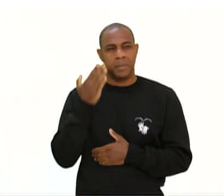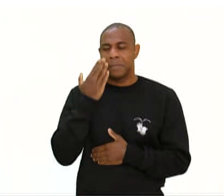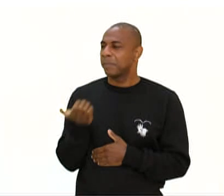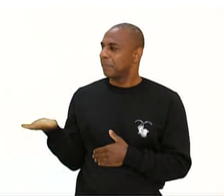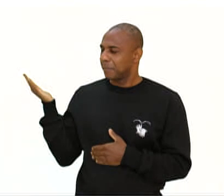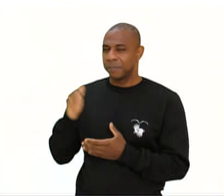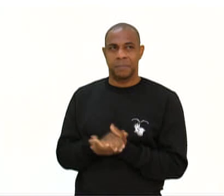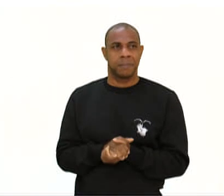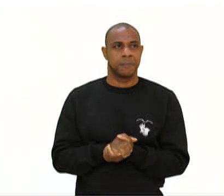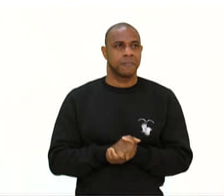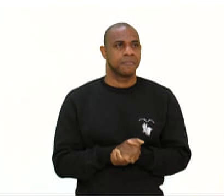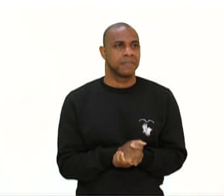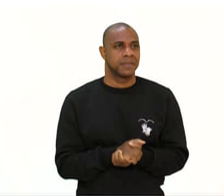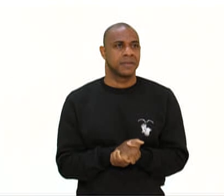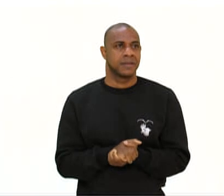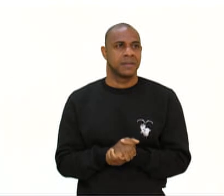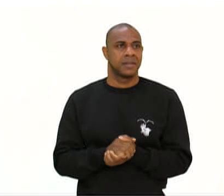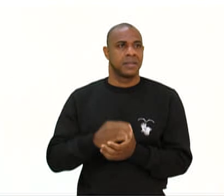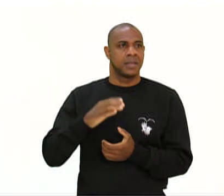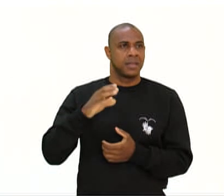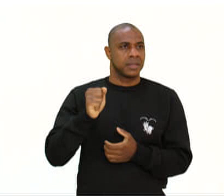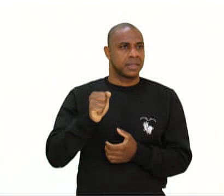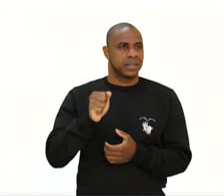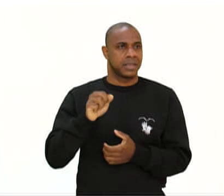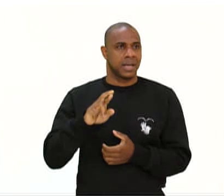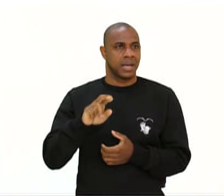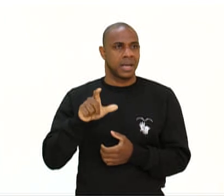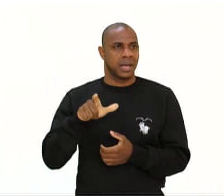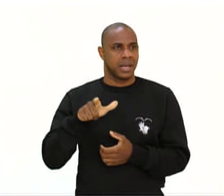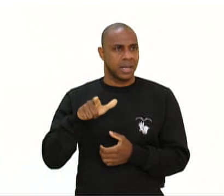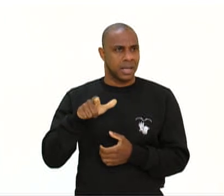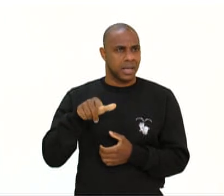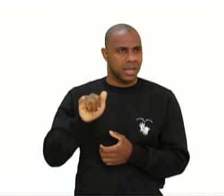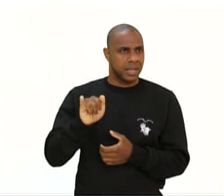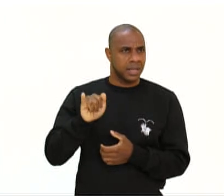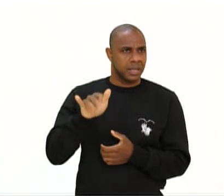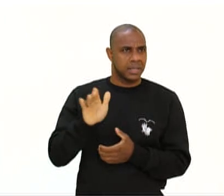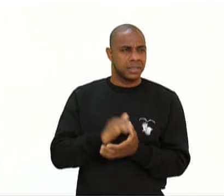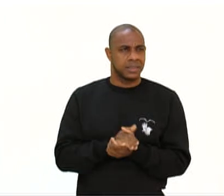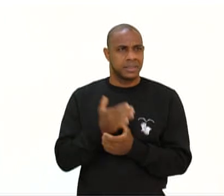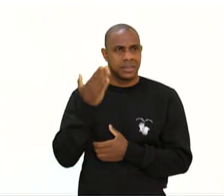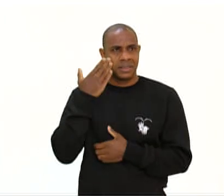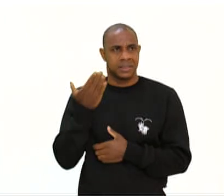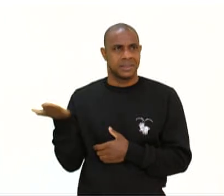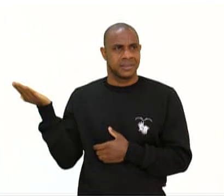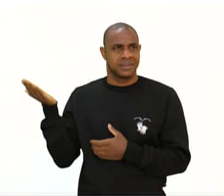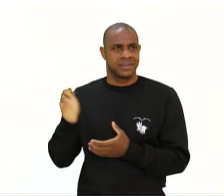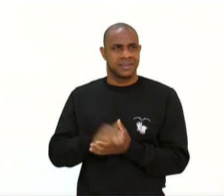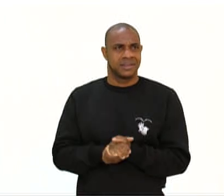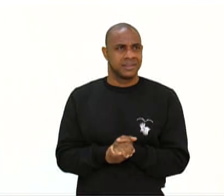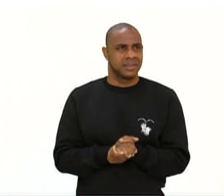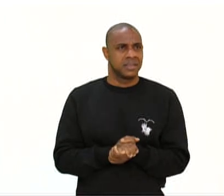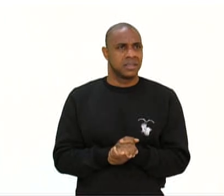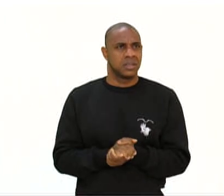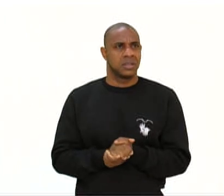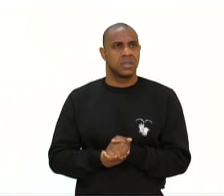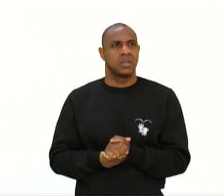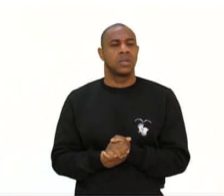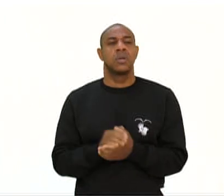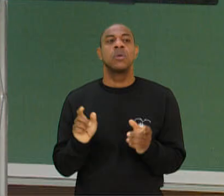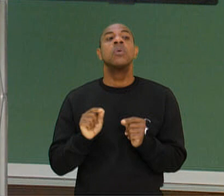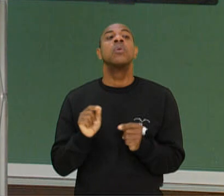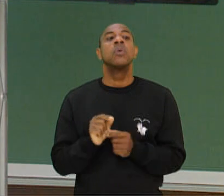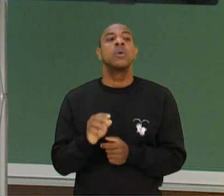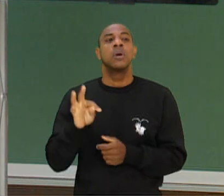que é? Carly Rae Jepsen, o nome é Too Much. Lembram que no comecinho aqui dessa aula eu falei